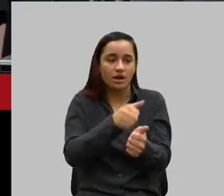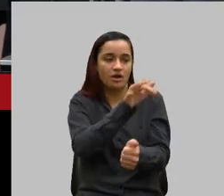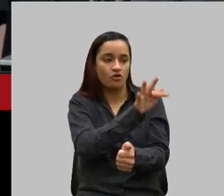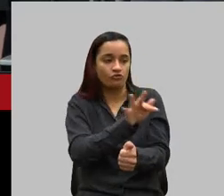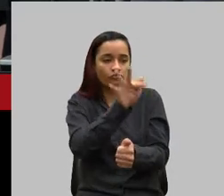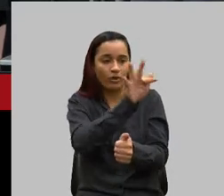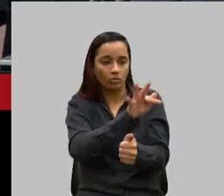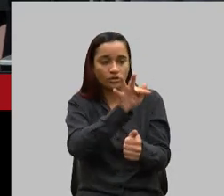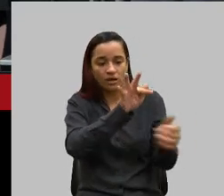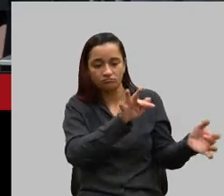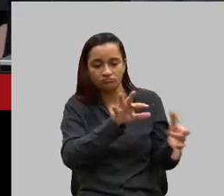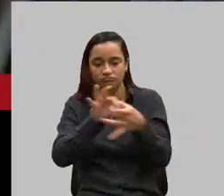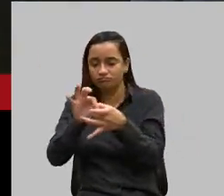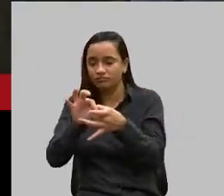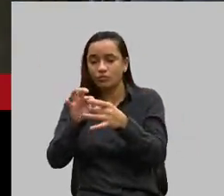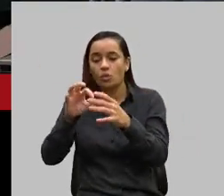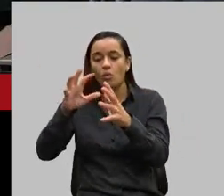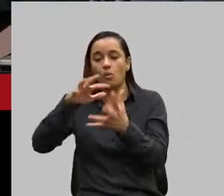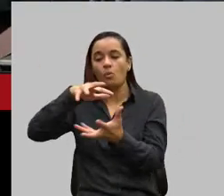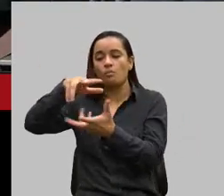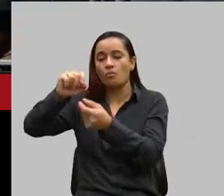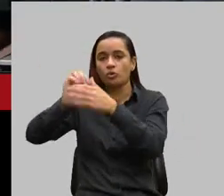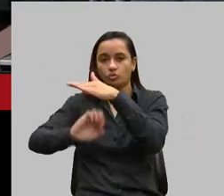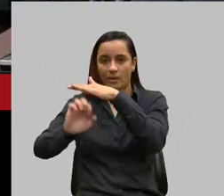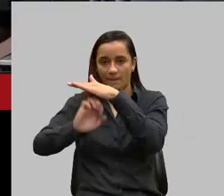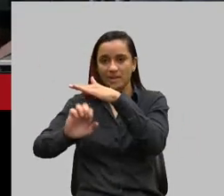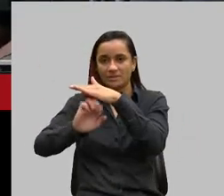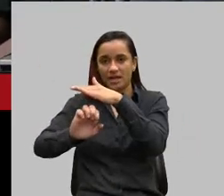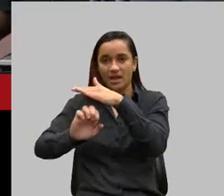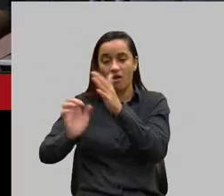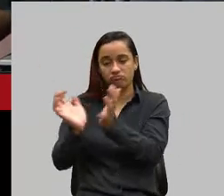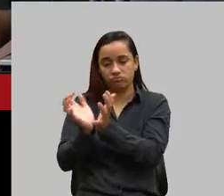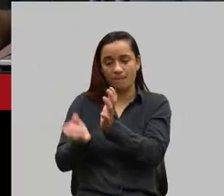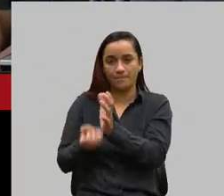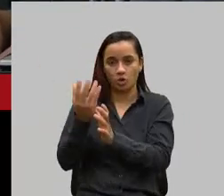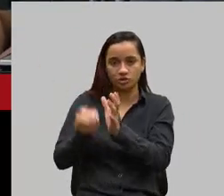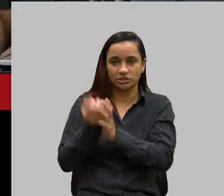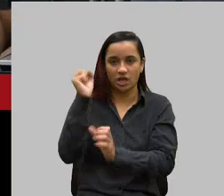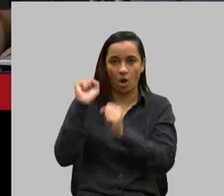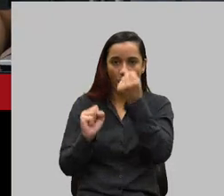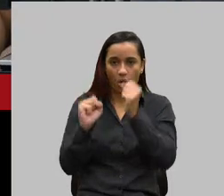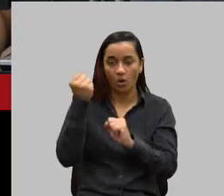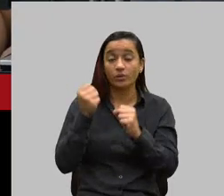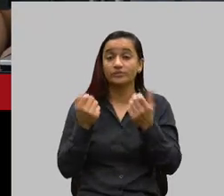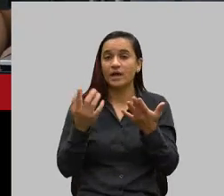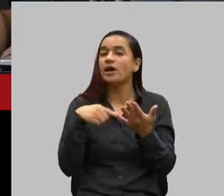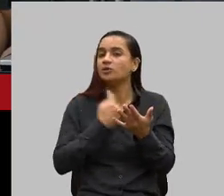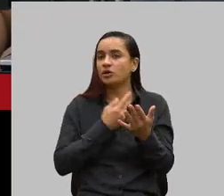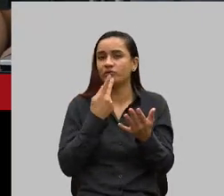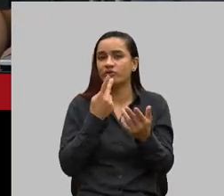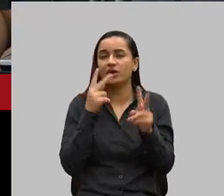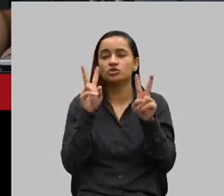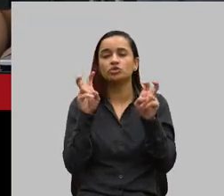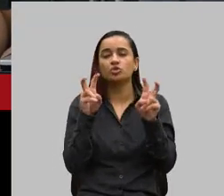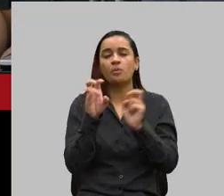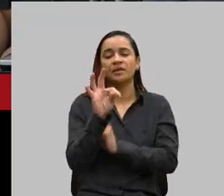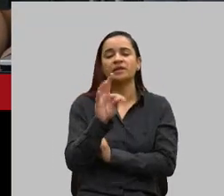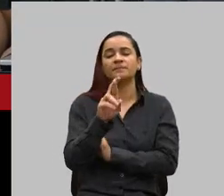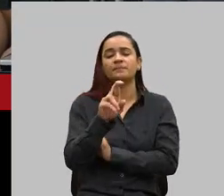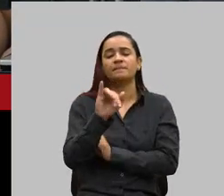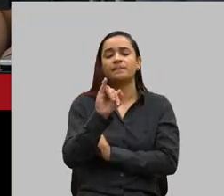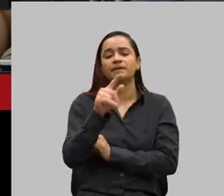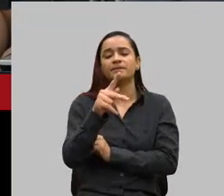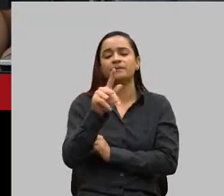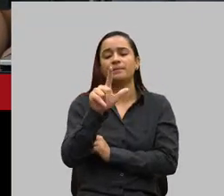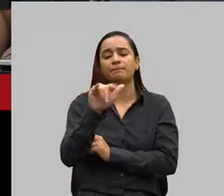mundo Empresarial do setor produtivo a gente fala muito de Trip hélice né na academia